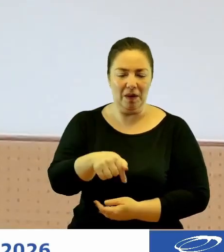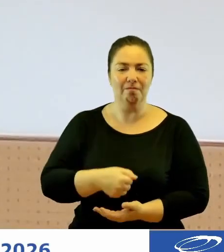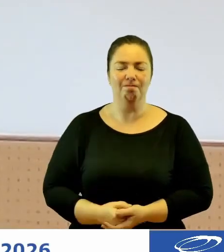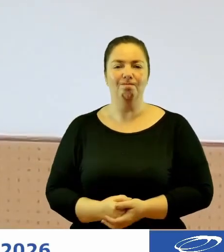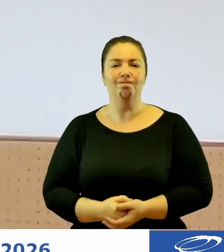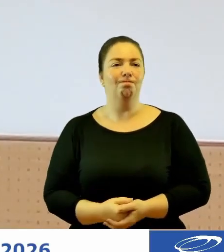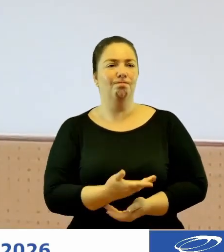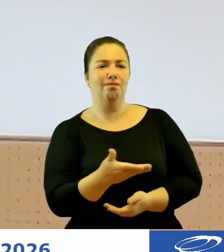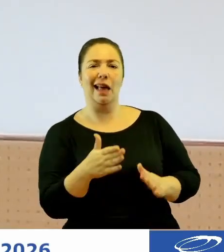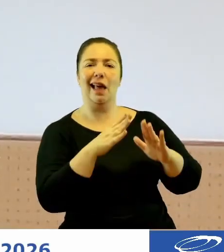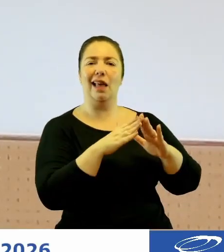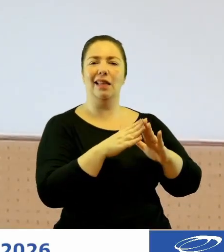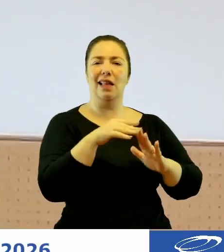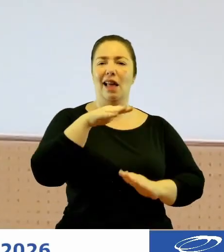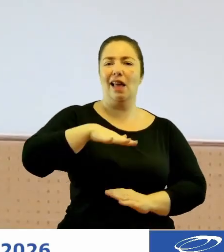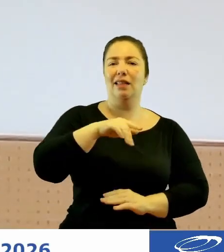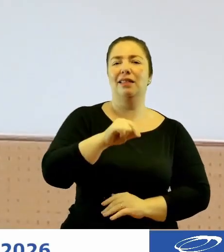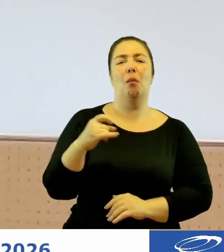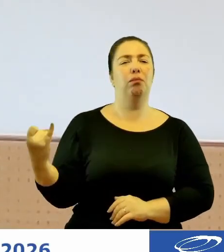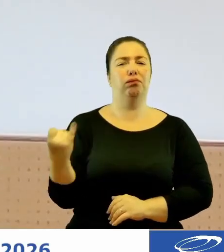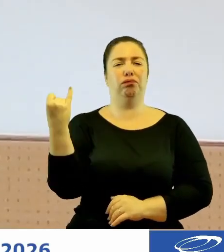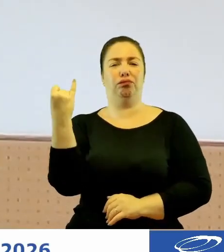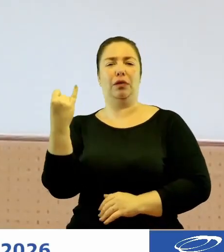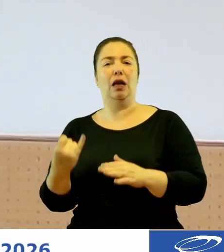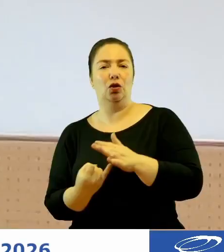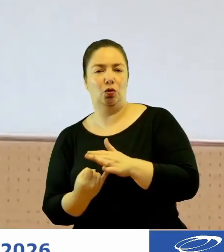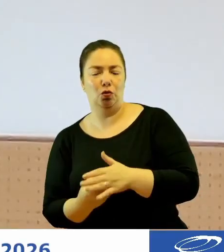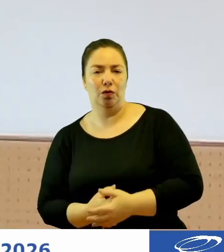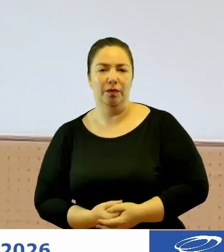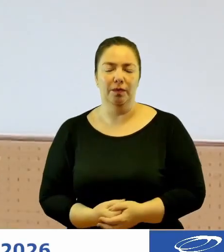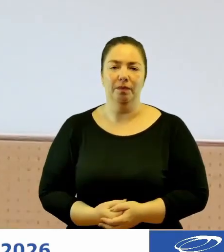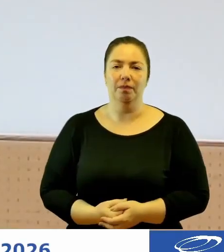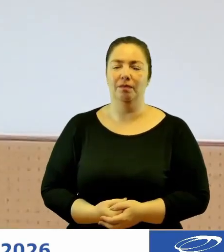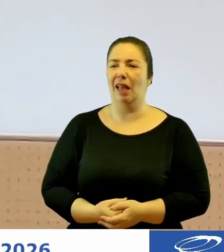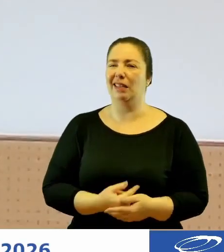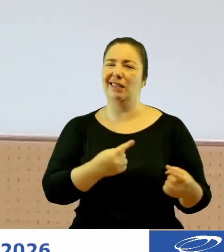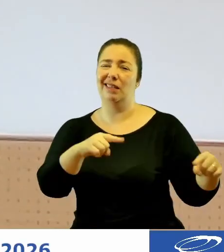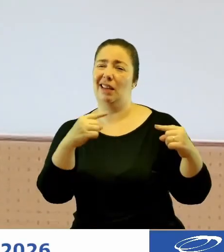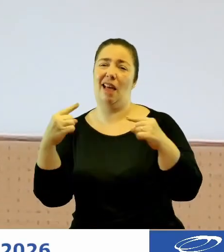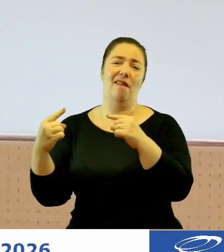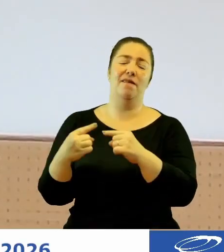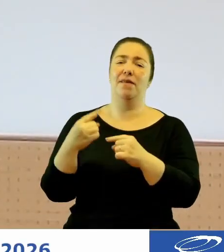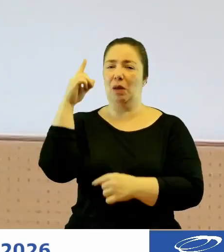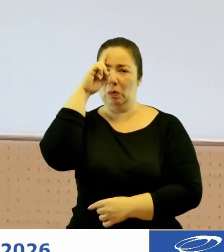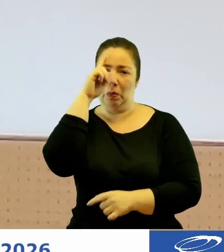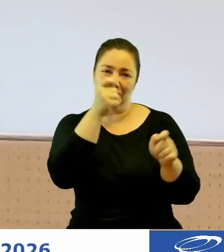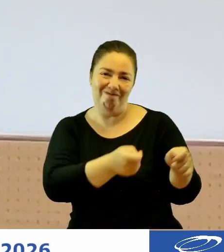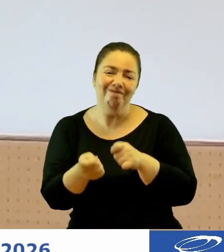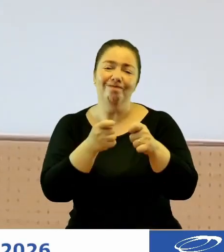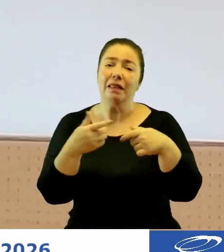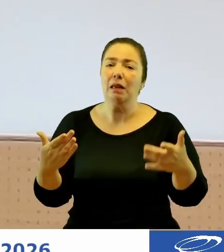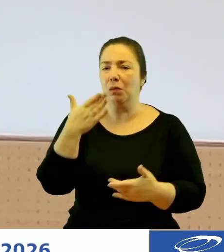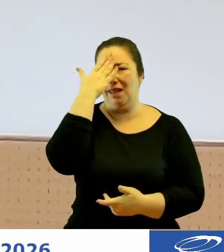grande professores, muitas resoluções, muitos desafios do dia a dia. Então, por isso eu agradeço fundamentalmente a minha